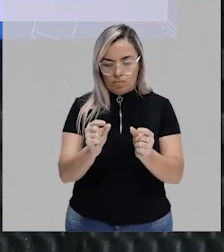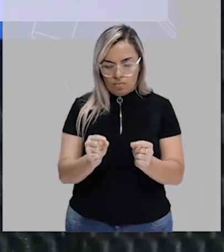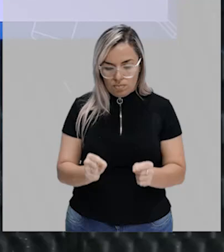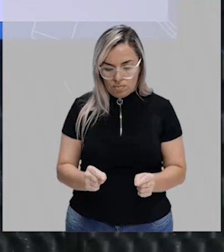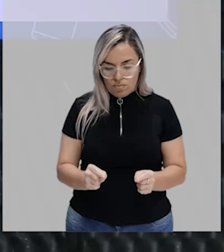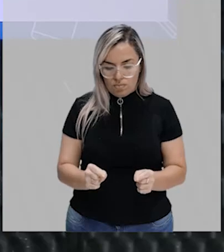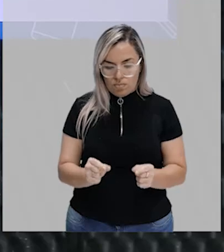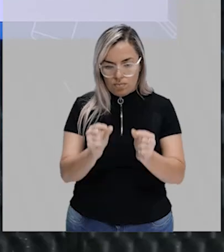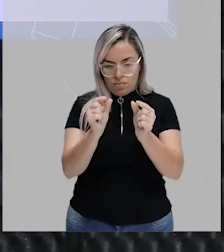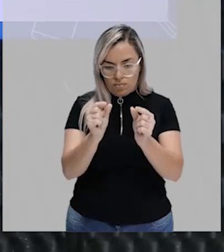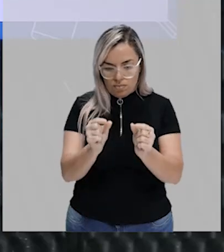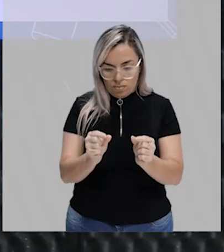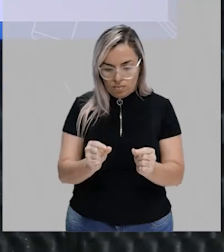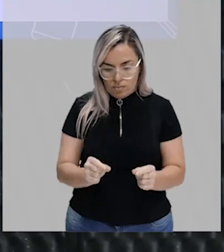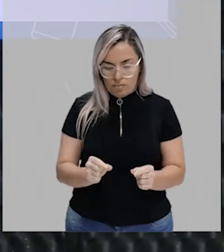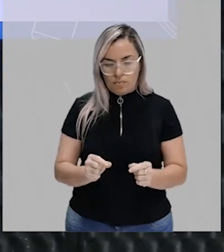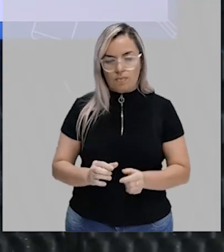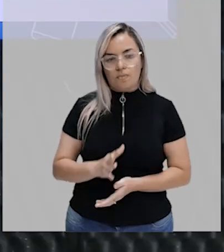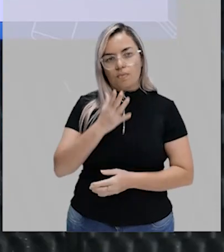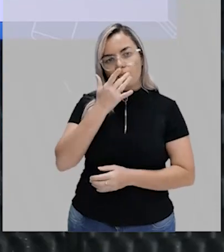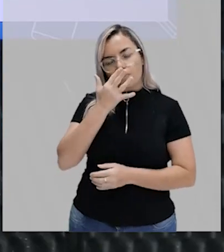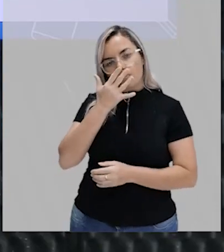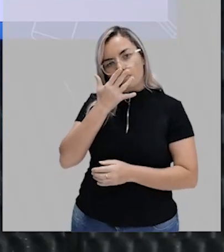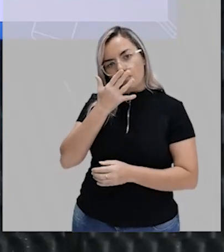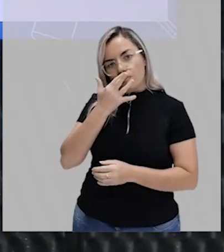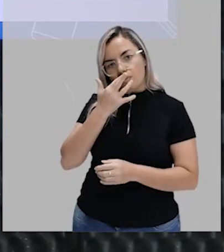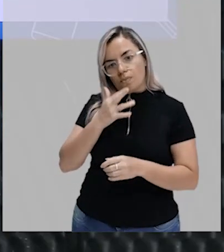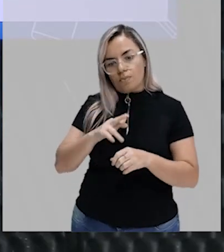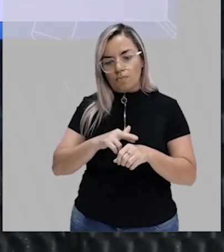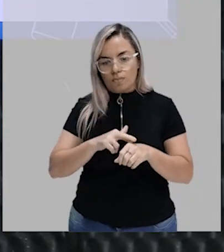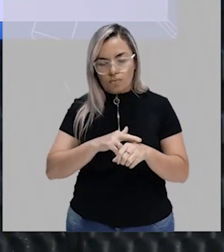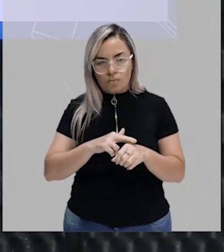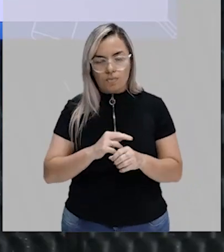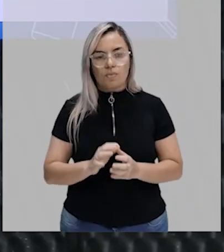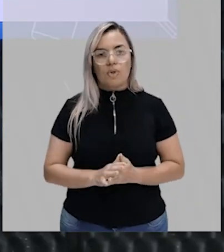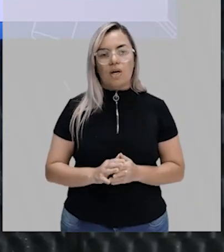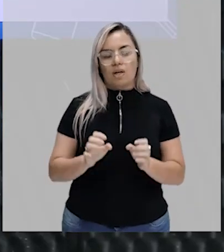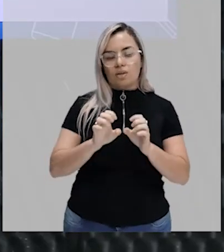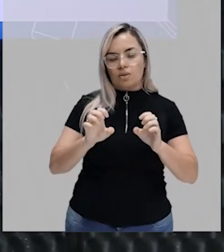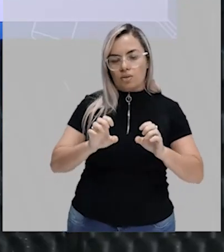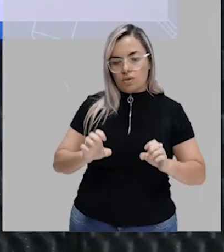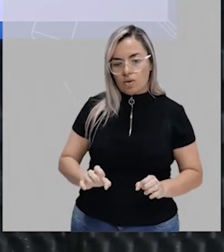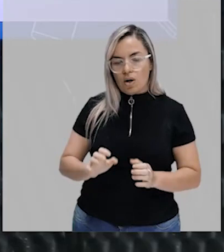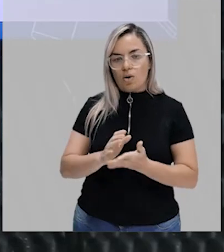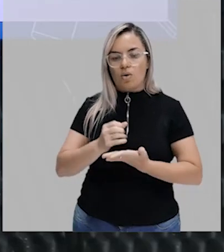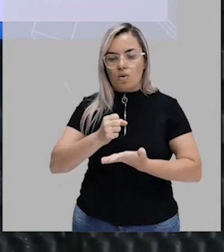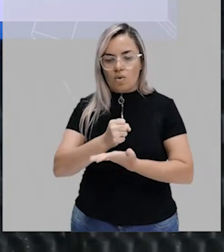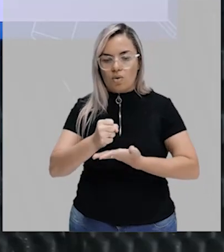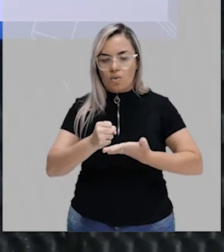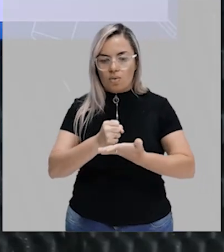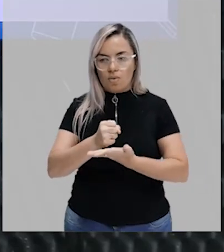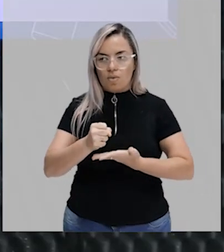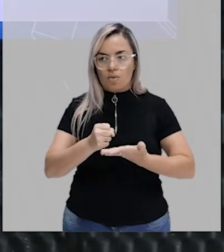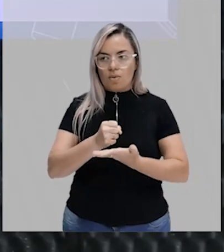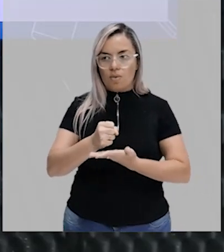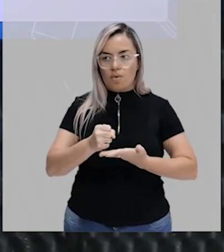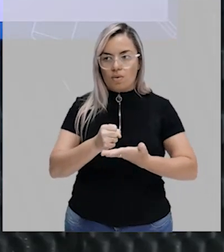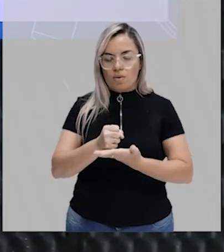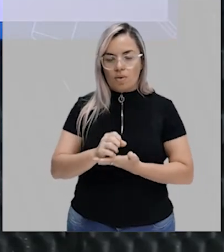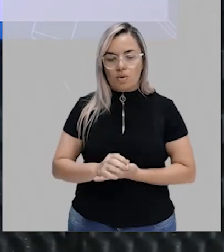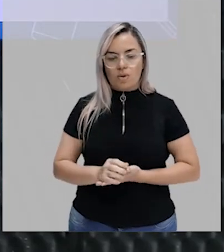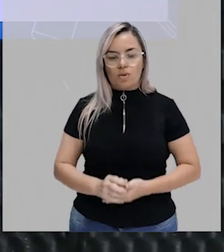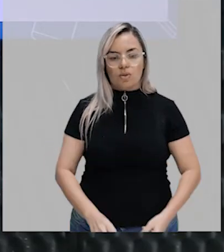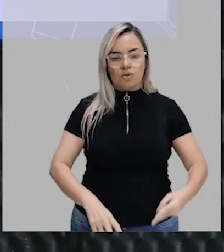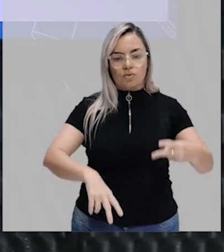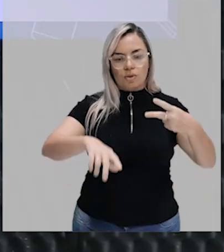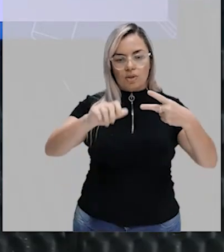roxa, ela se constrói com base nas sequências que tiver aqui. Ó. Por exemplo, se eu tiver adenina aqui, na fita nova eu vou